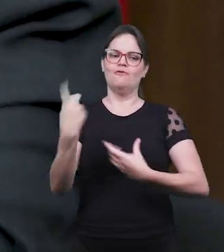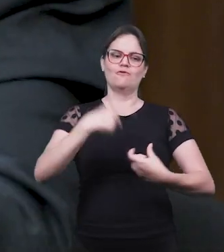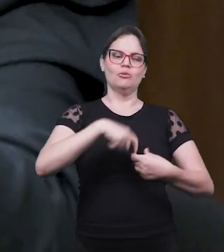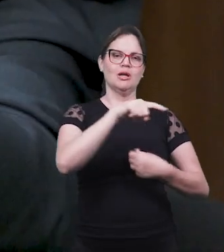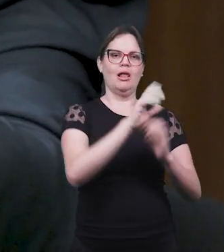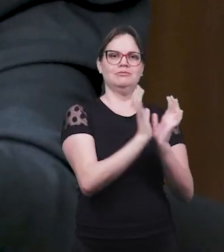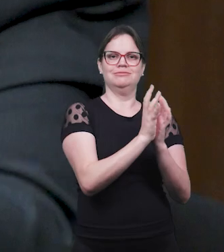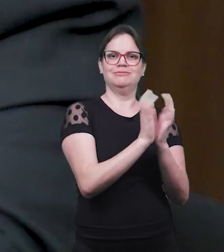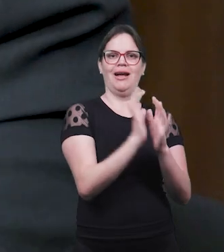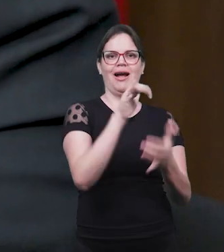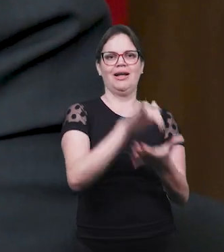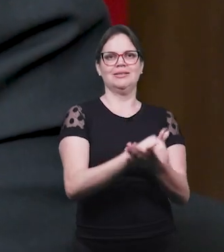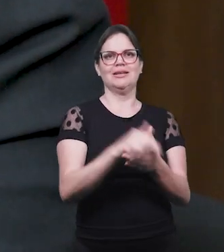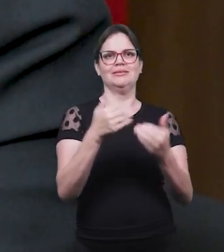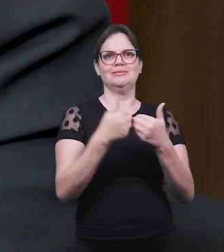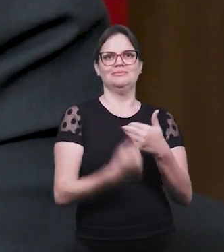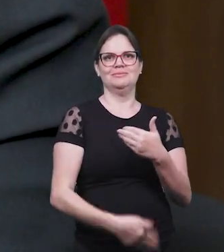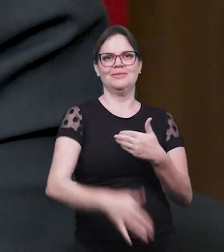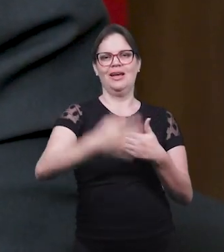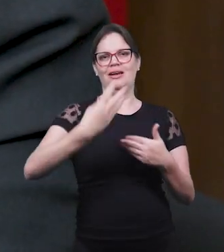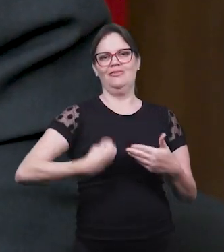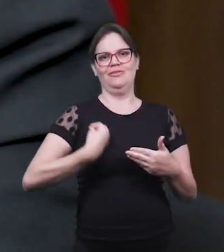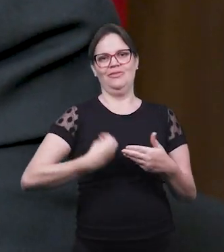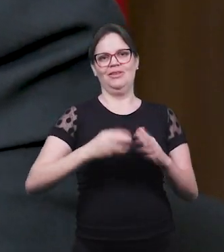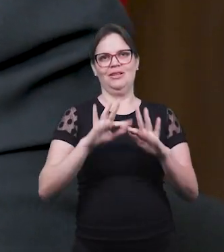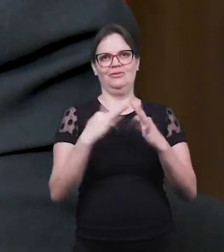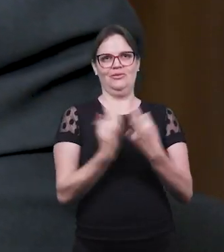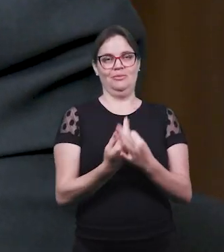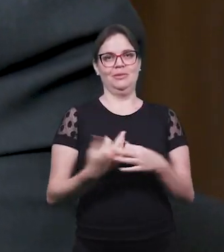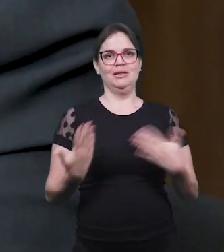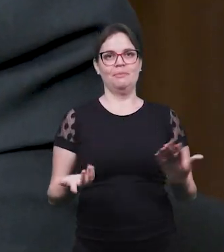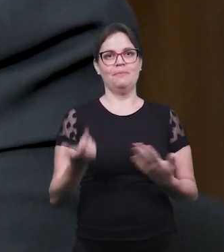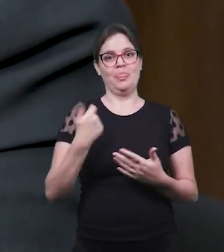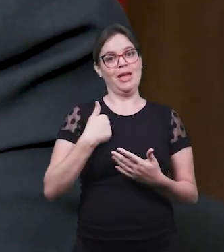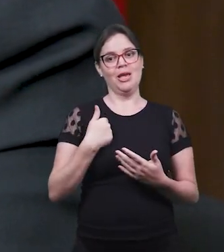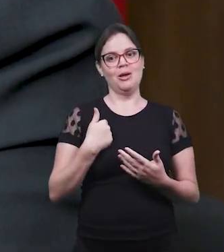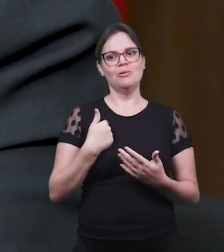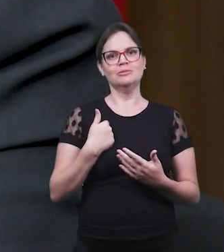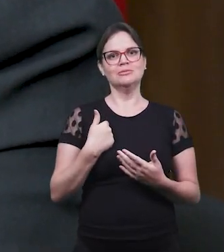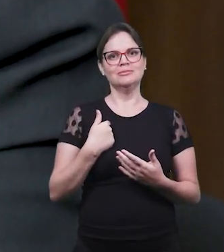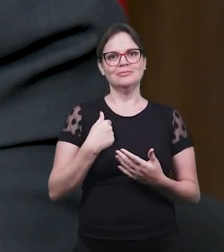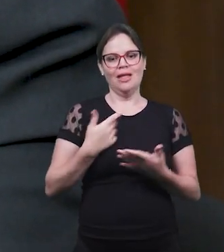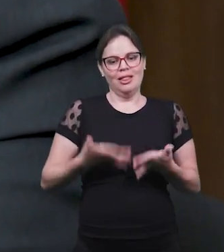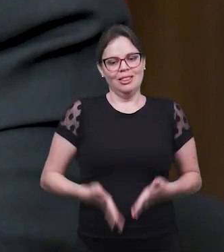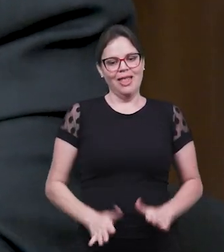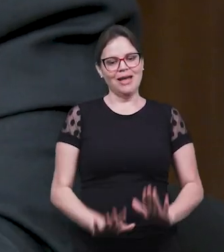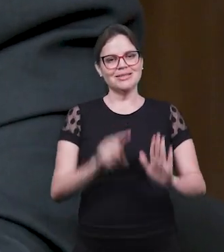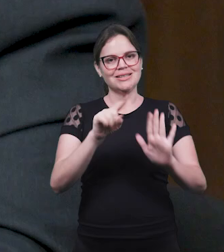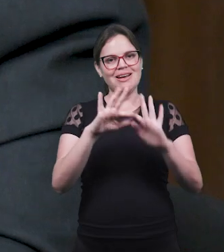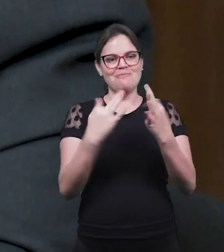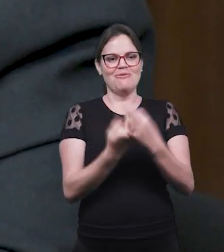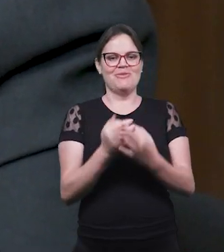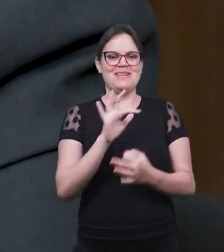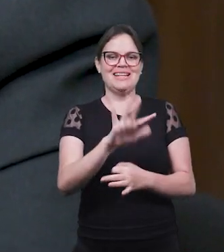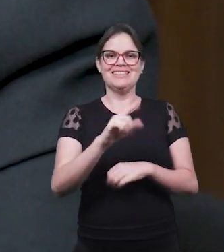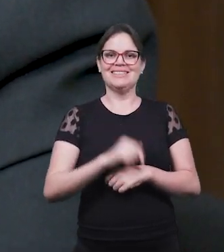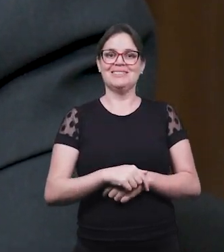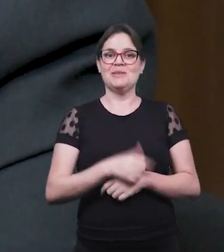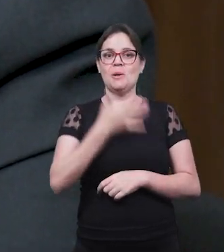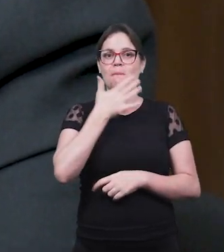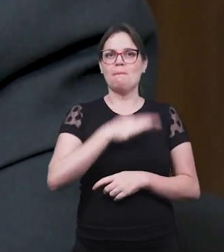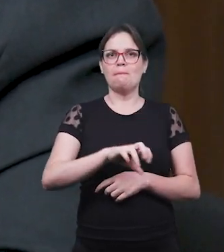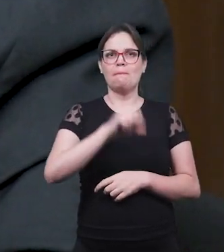E a partir daí vem a história da nossa família. Então eu nasci nesse lar. Eu nasci no lar de um